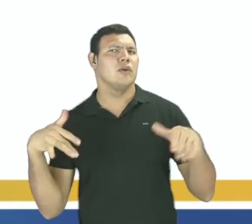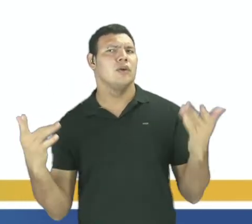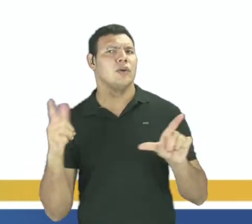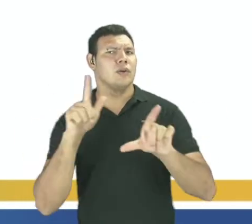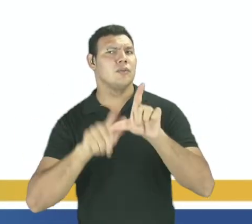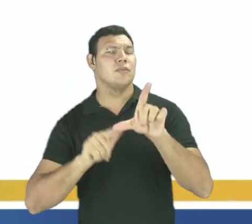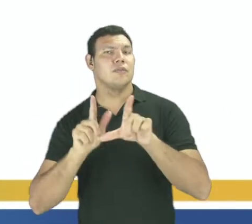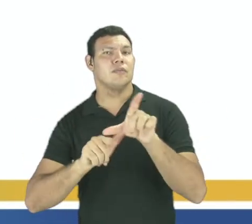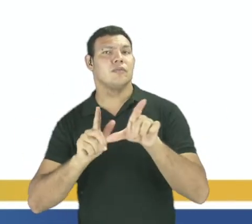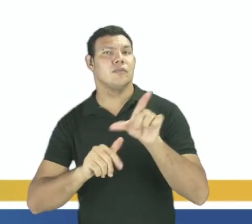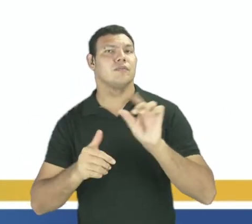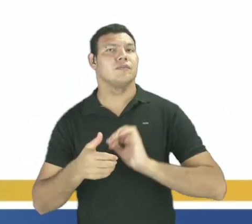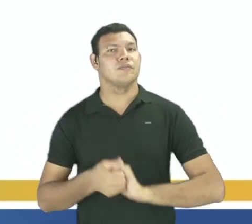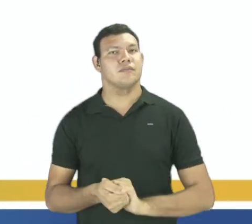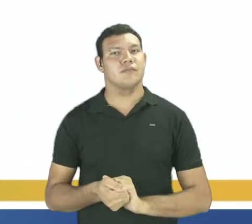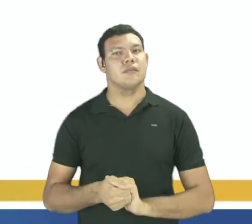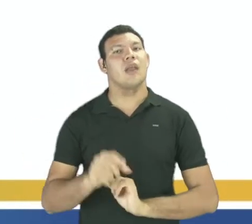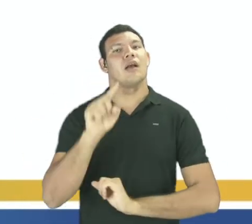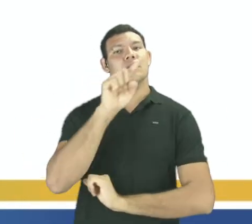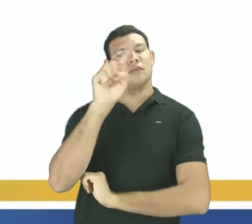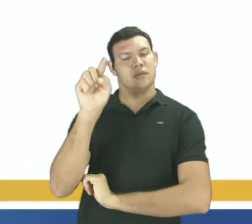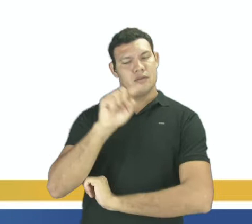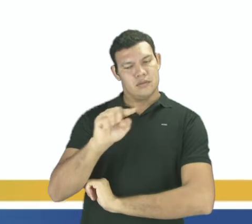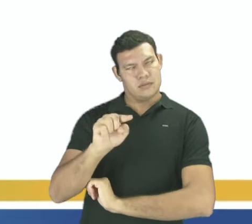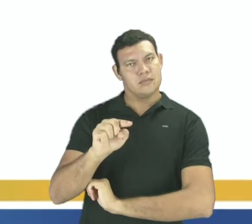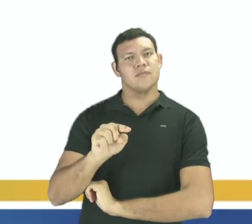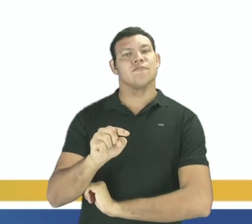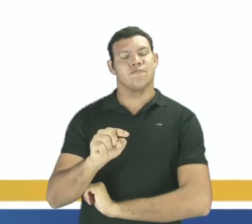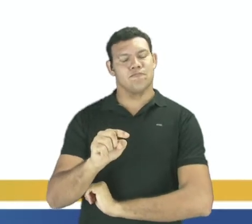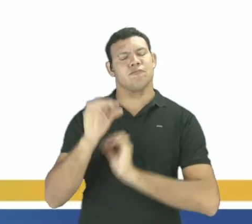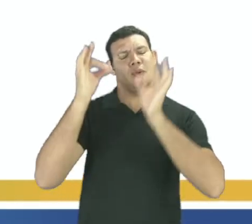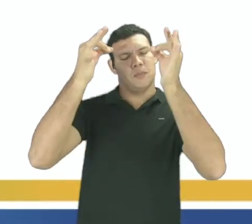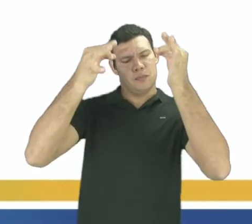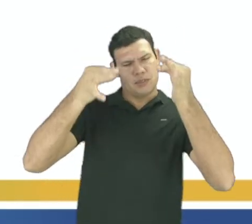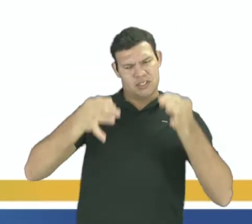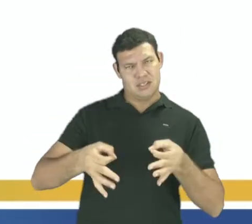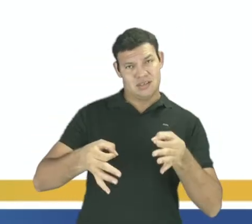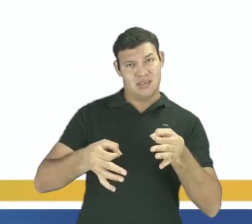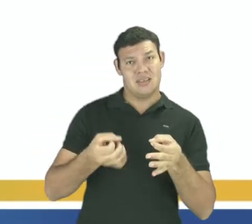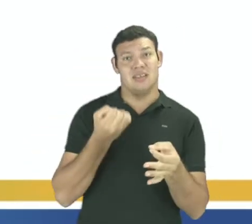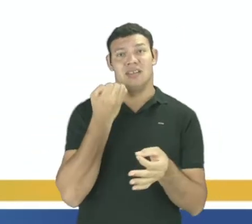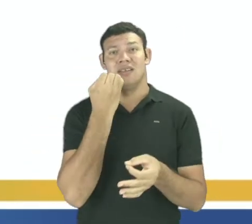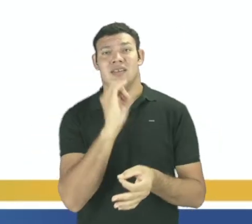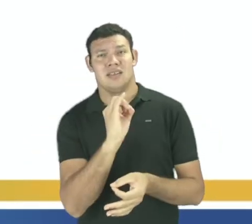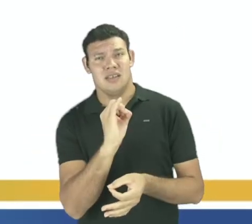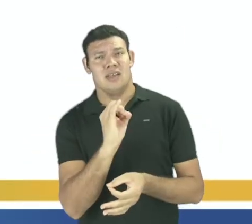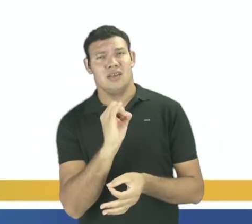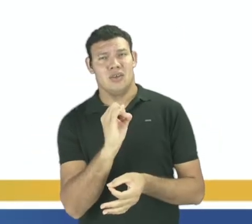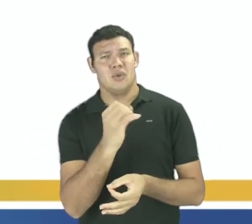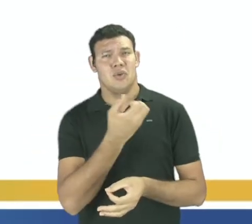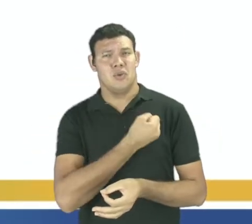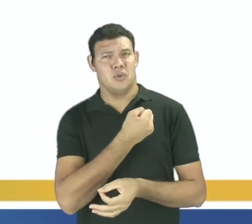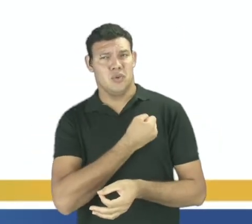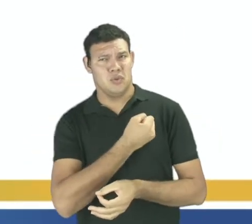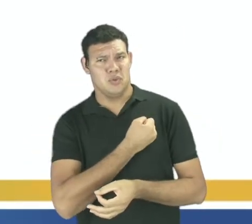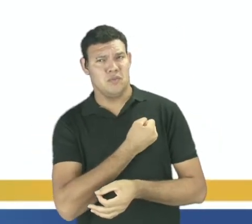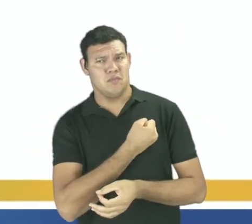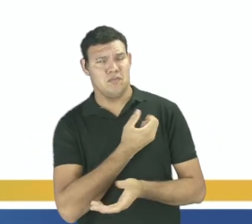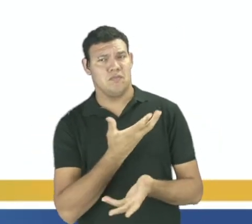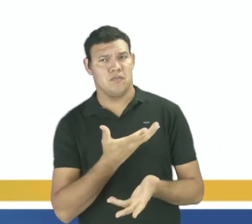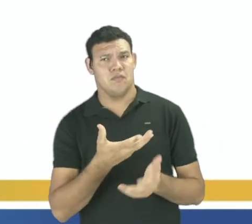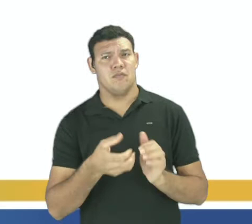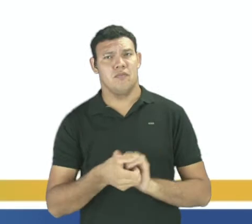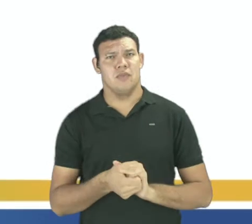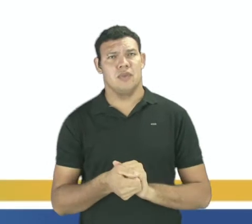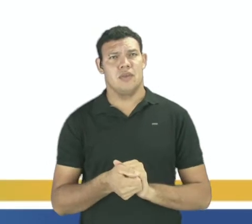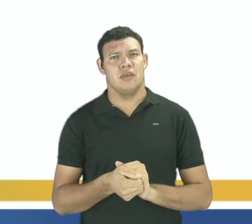aí? É o z, não é? Perfeitamente. Por mais que os números ele venham com